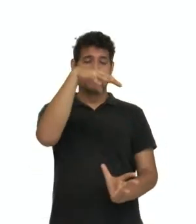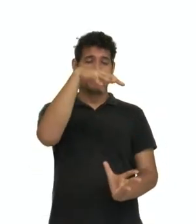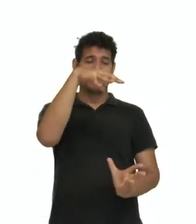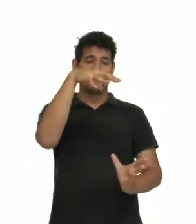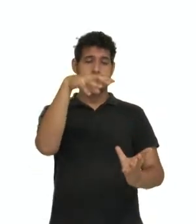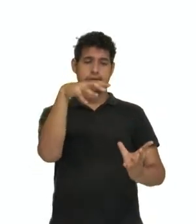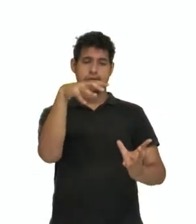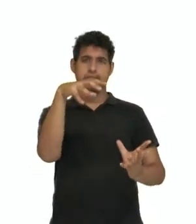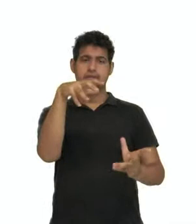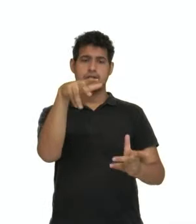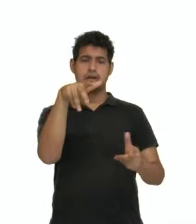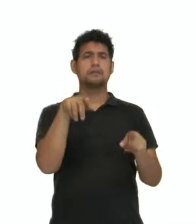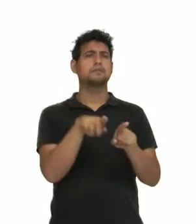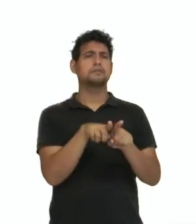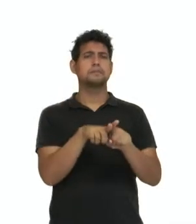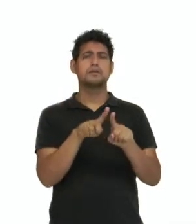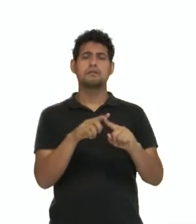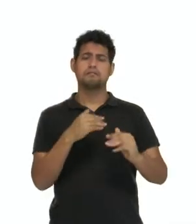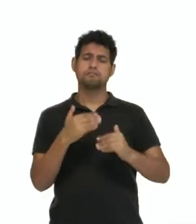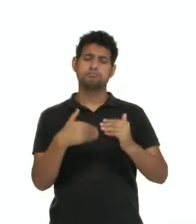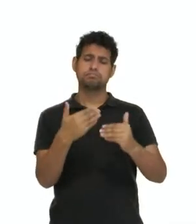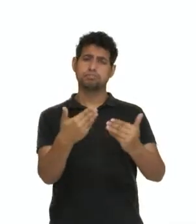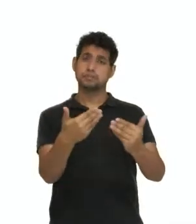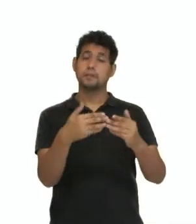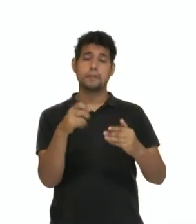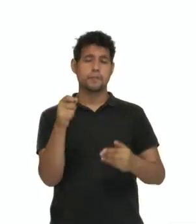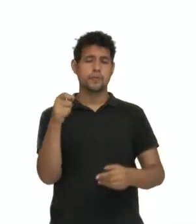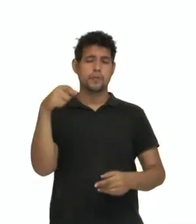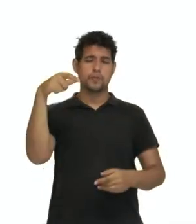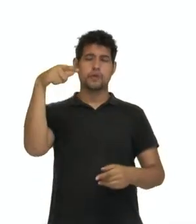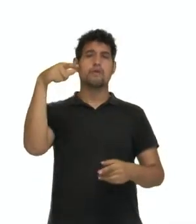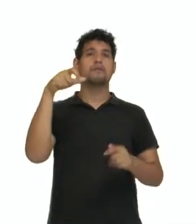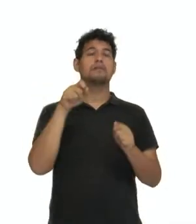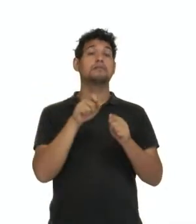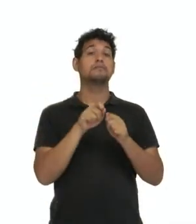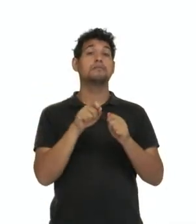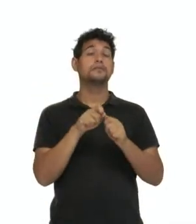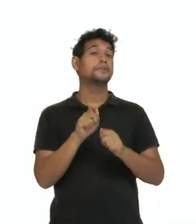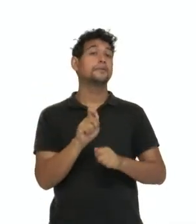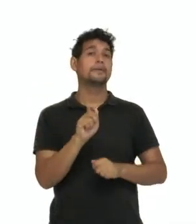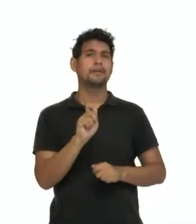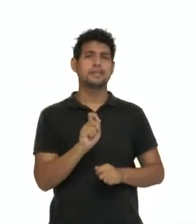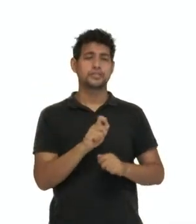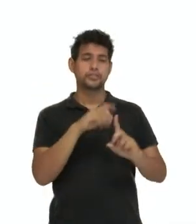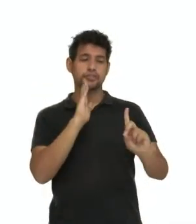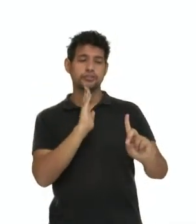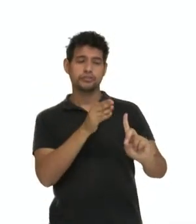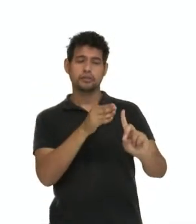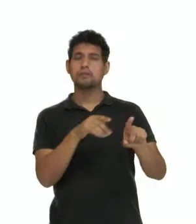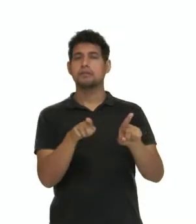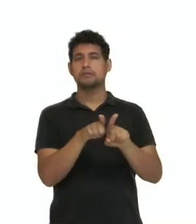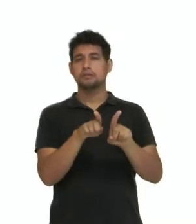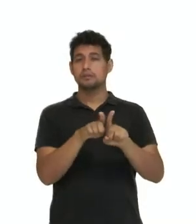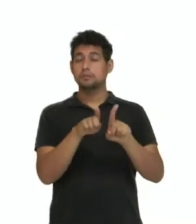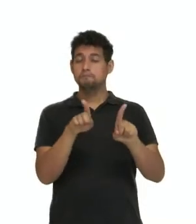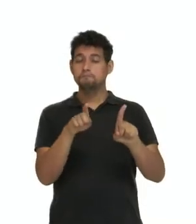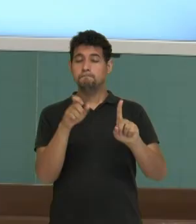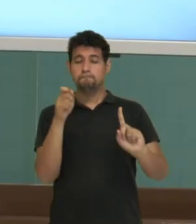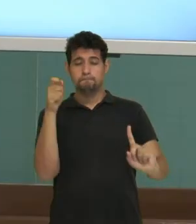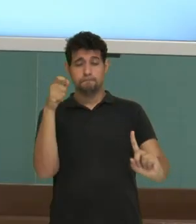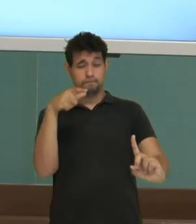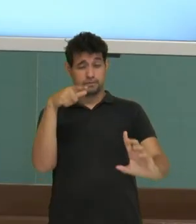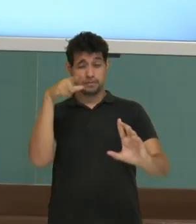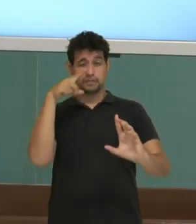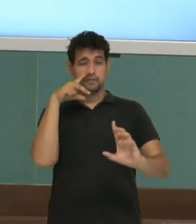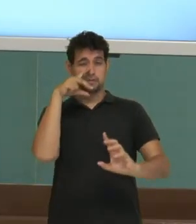da Terra e a sua trajetória ao redor do Sol, vão influenciar diretamente na incidência dos raios